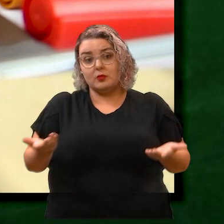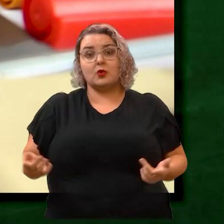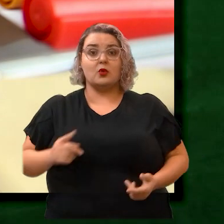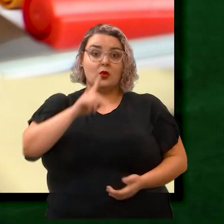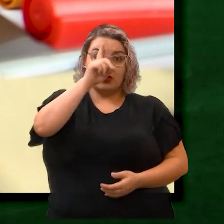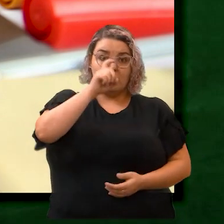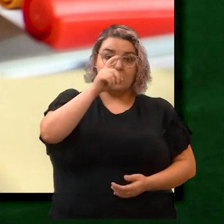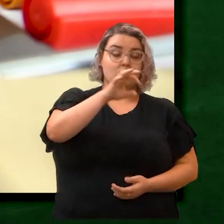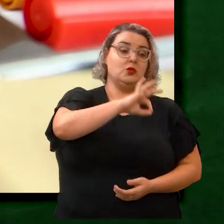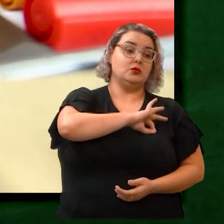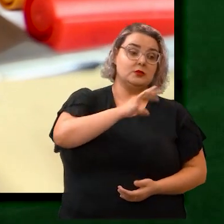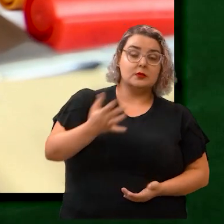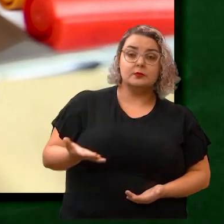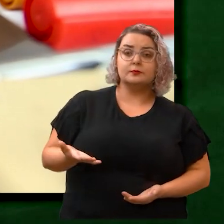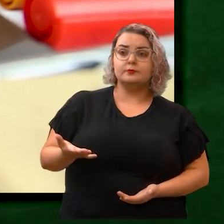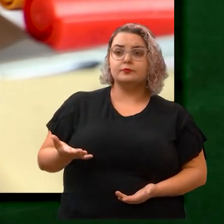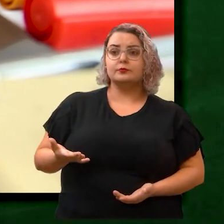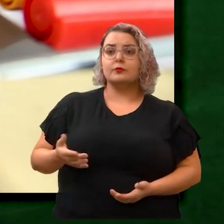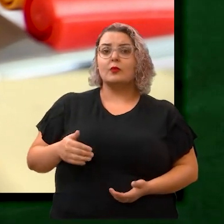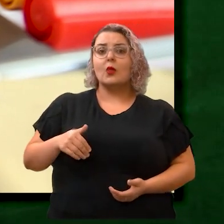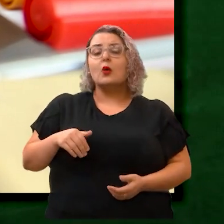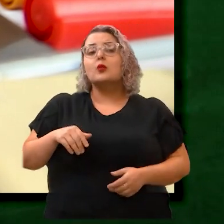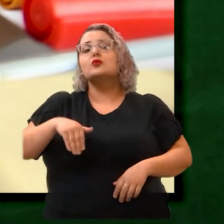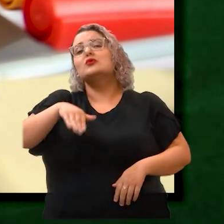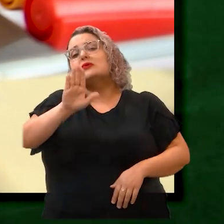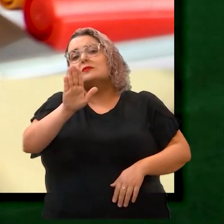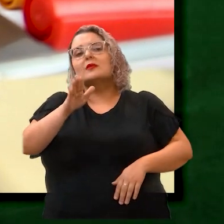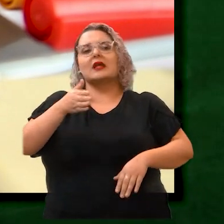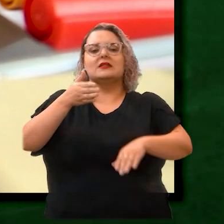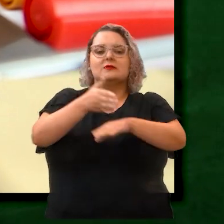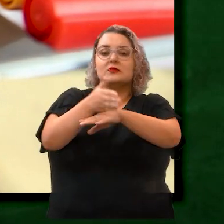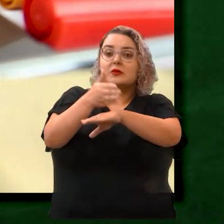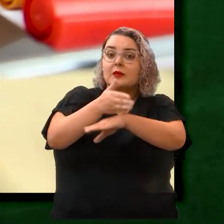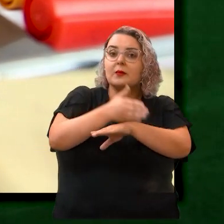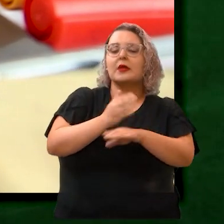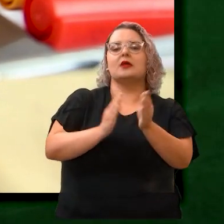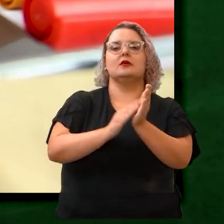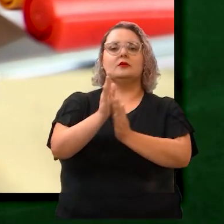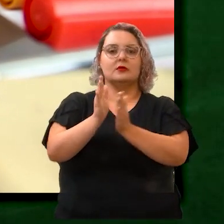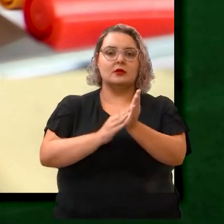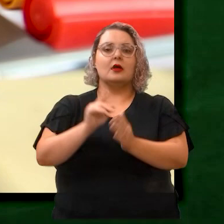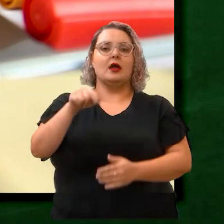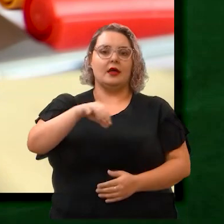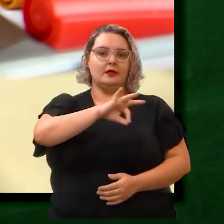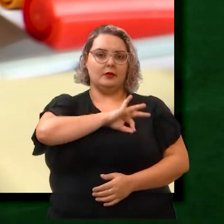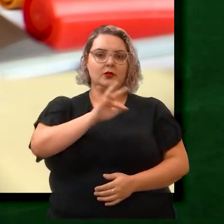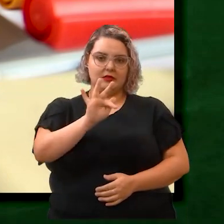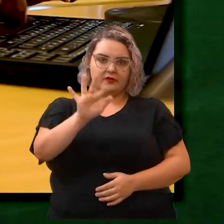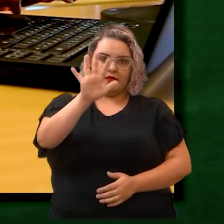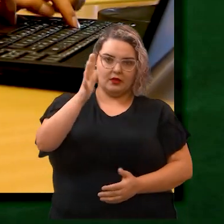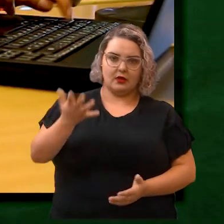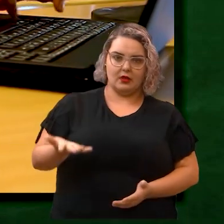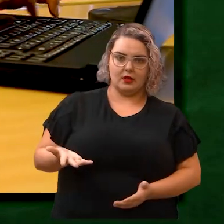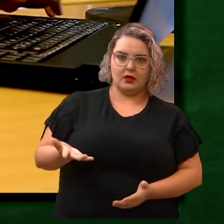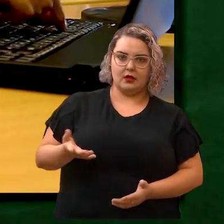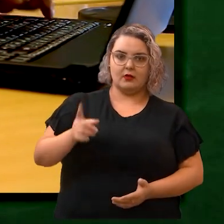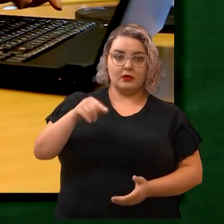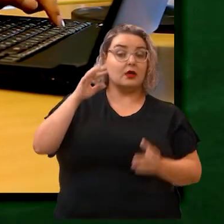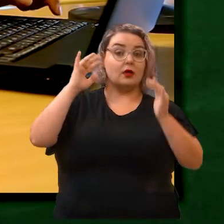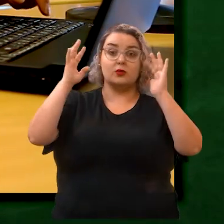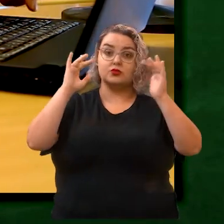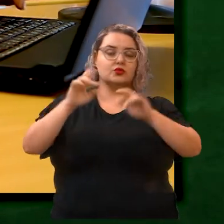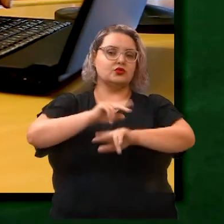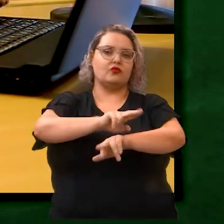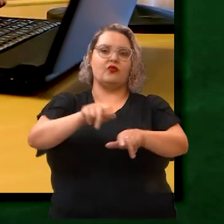Hospital polícia e tudo mais um dos mais concorridos né Messias é da Polícia Federal né E